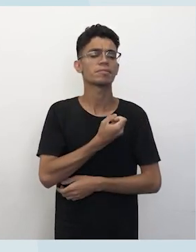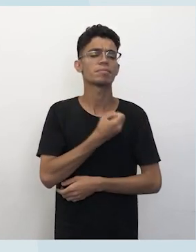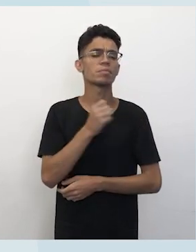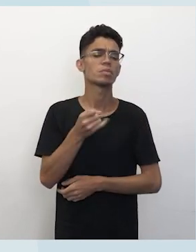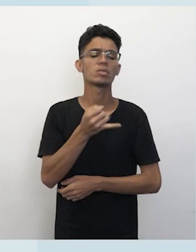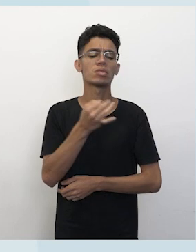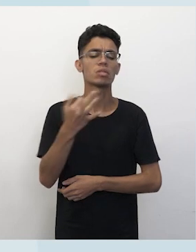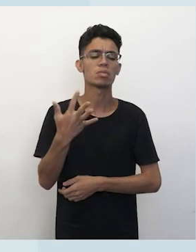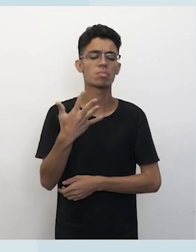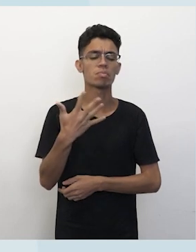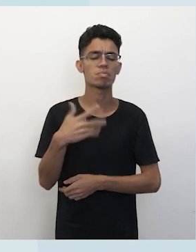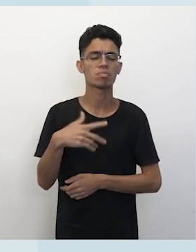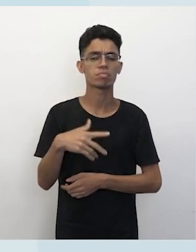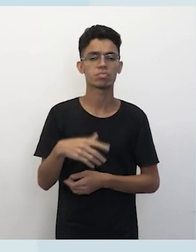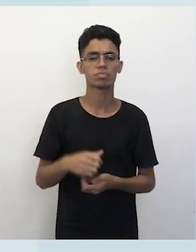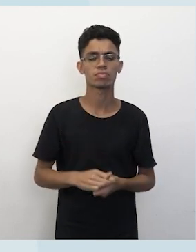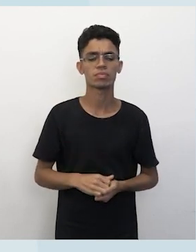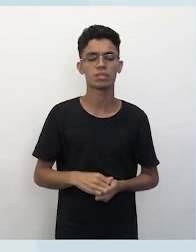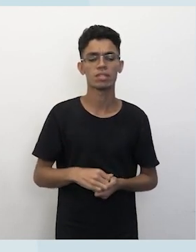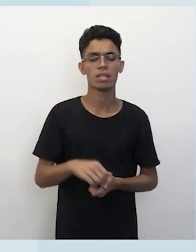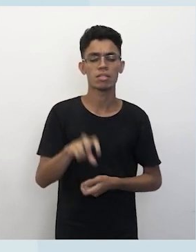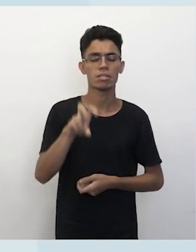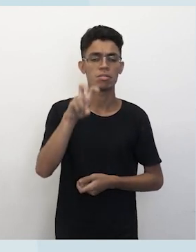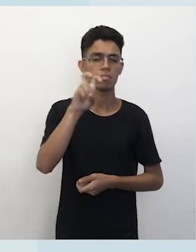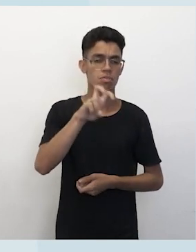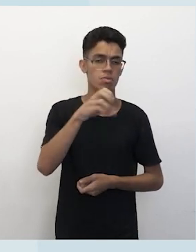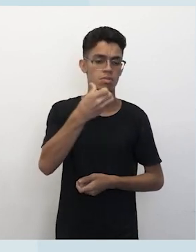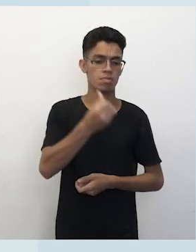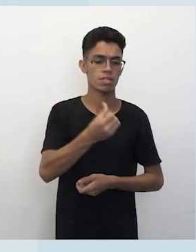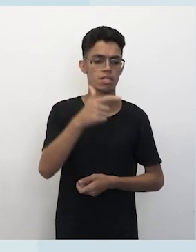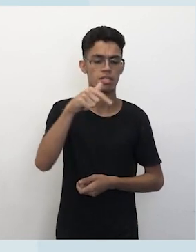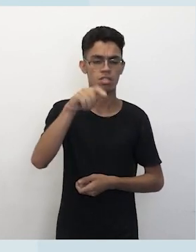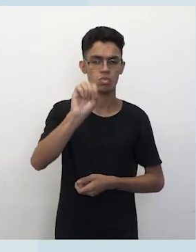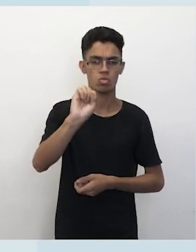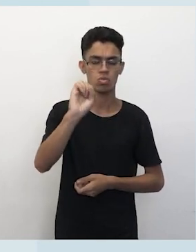fugi da rotina, tá bom? E coloquei um número